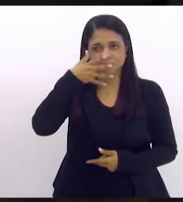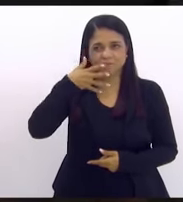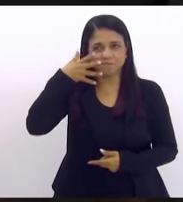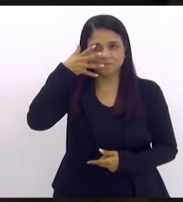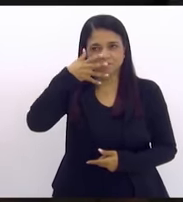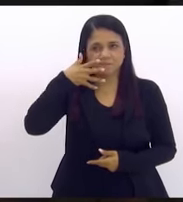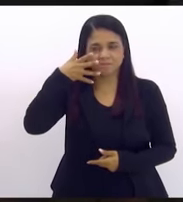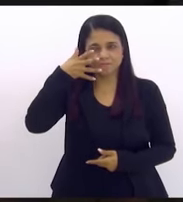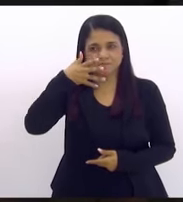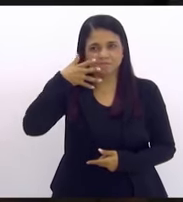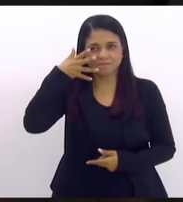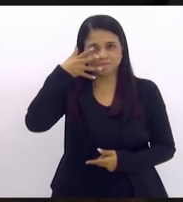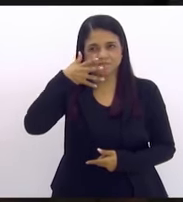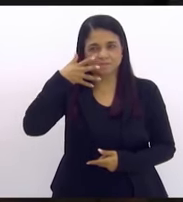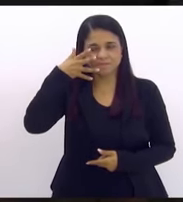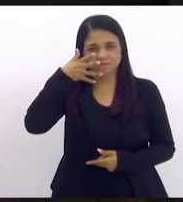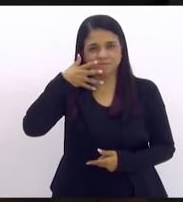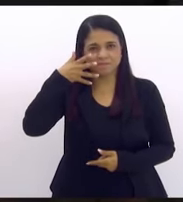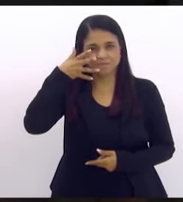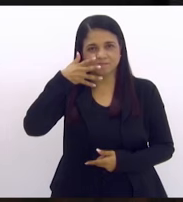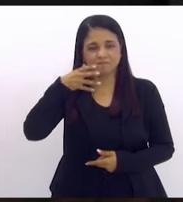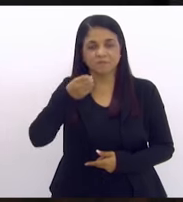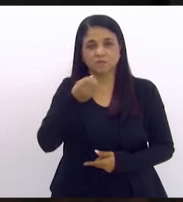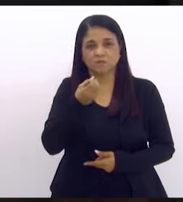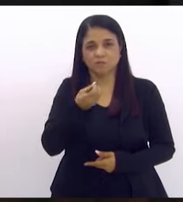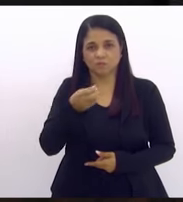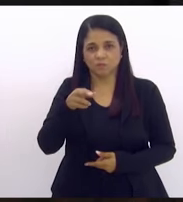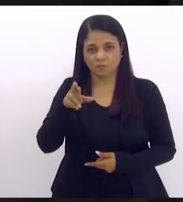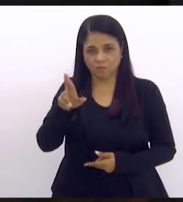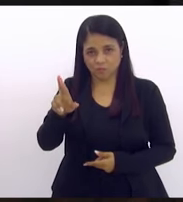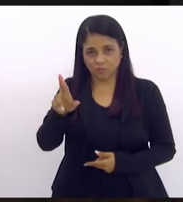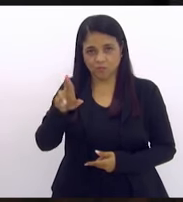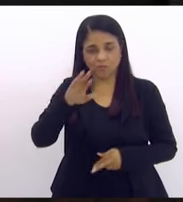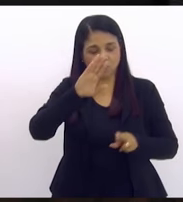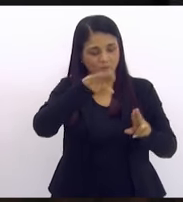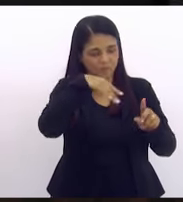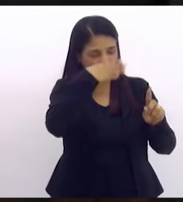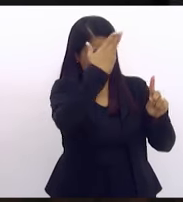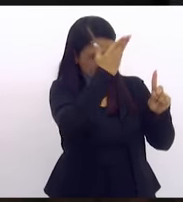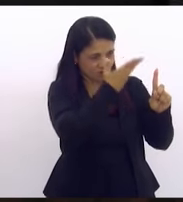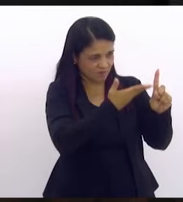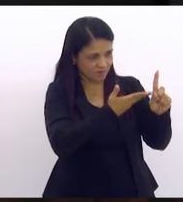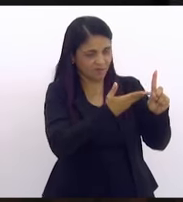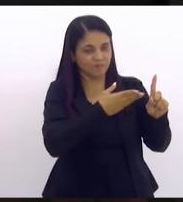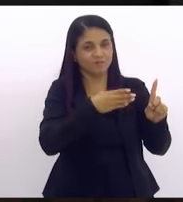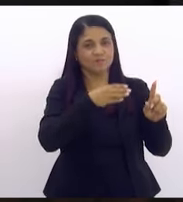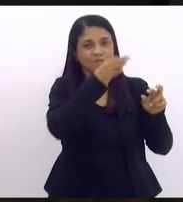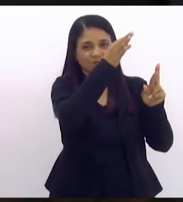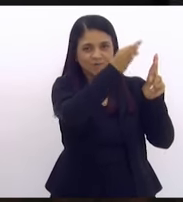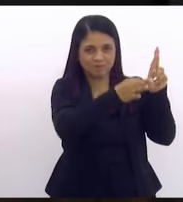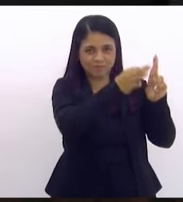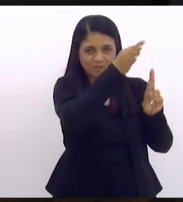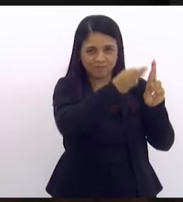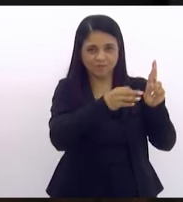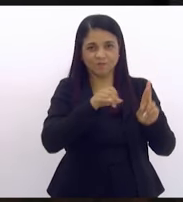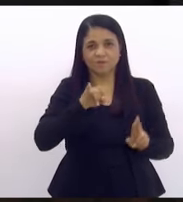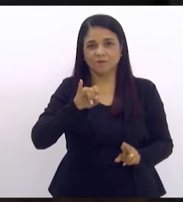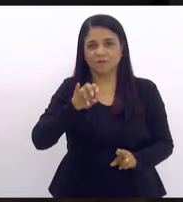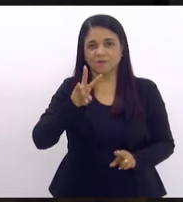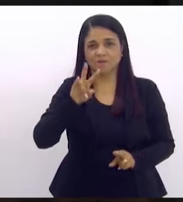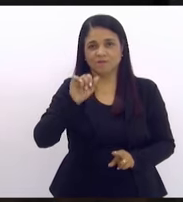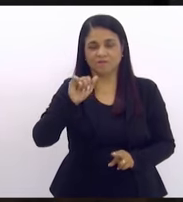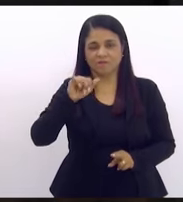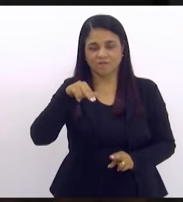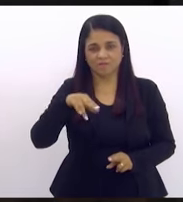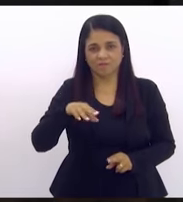palavra som com a palavra o dror o nosso homenageado o nosso Desembargador Dr Ivan da Costa